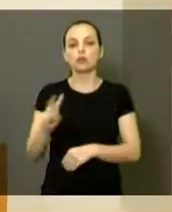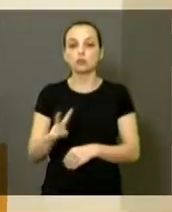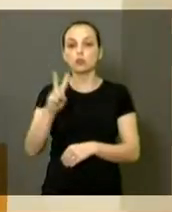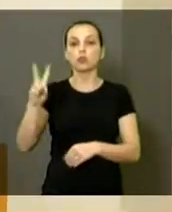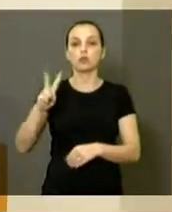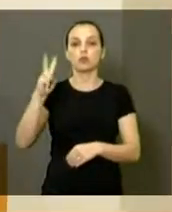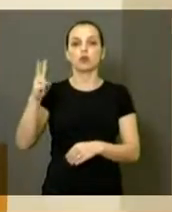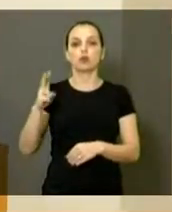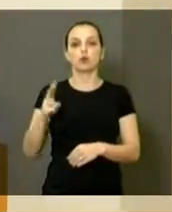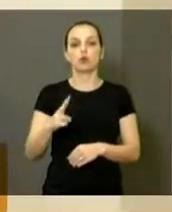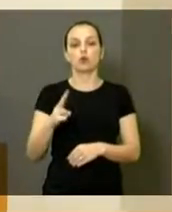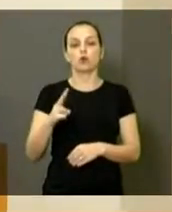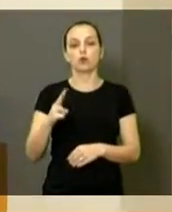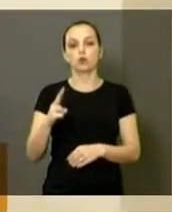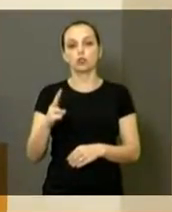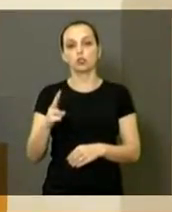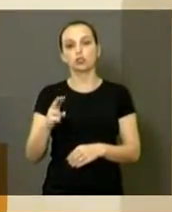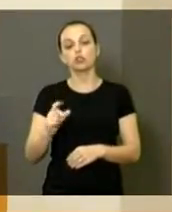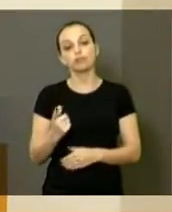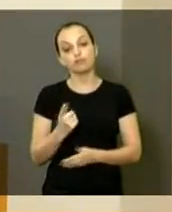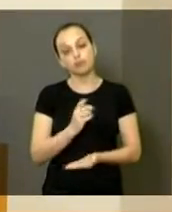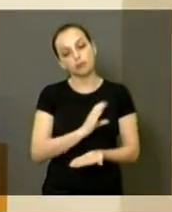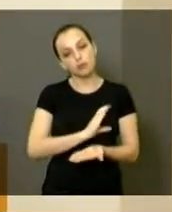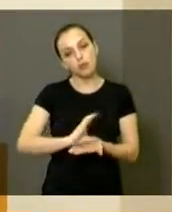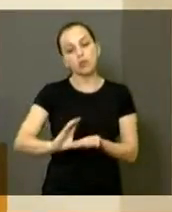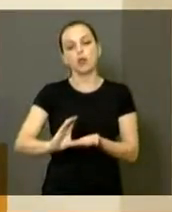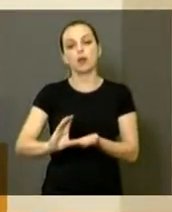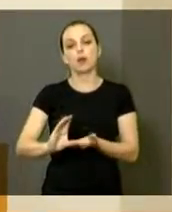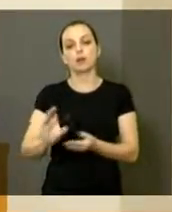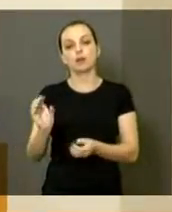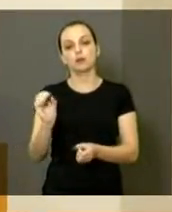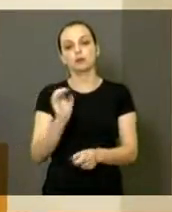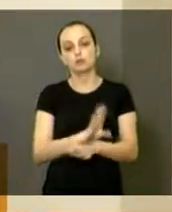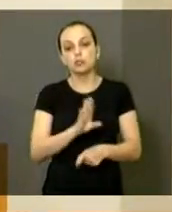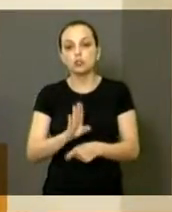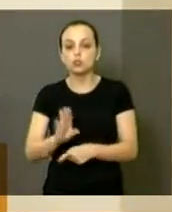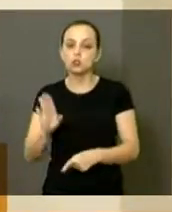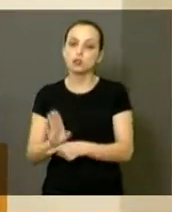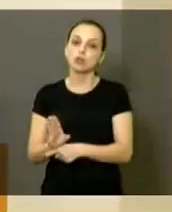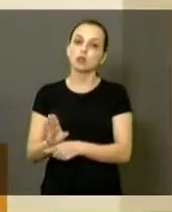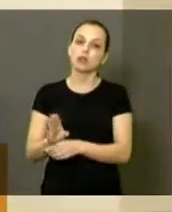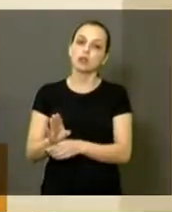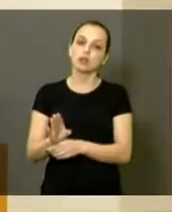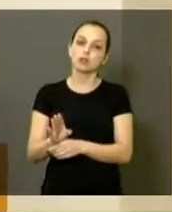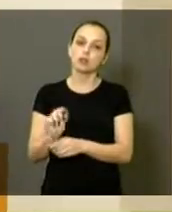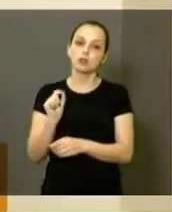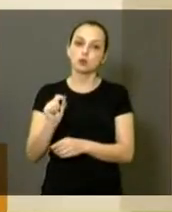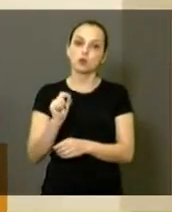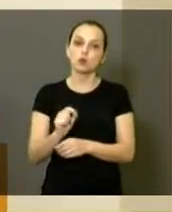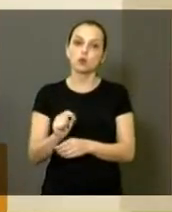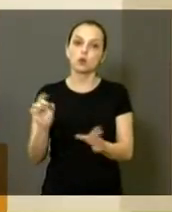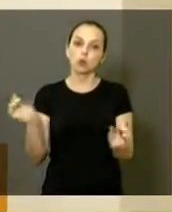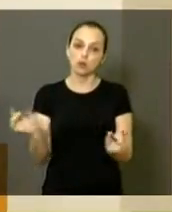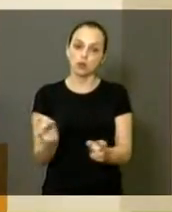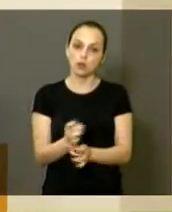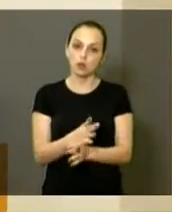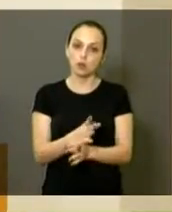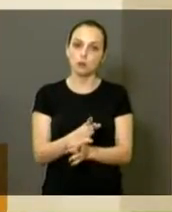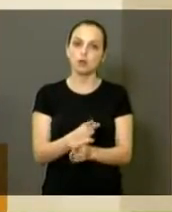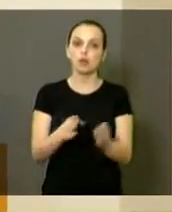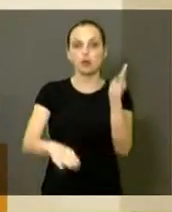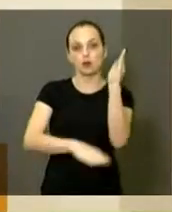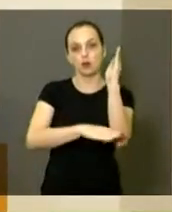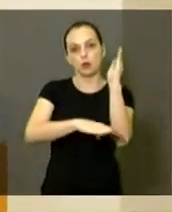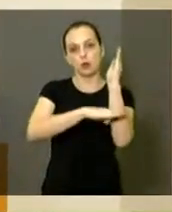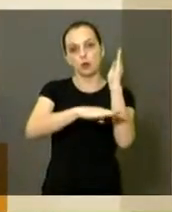R$1.617.305 de contrapartida. Esse valor vai ser investido uma conclusão do prédio da unidade